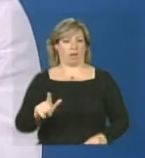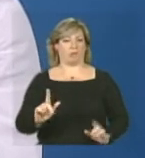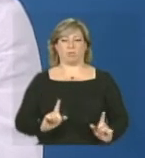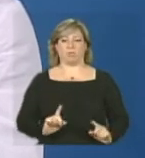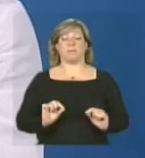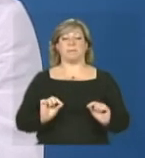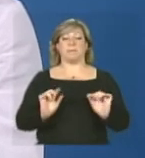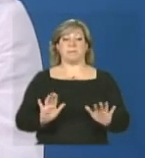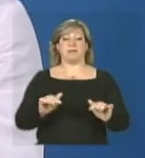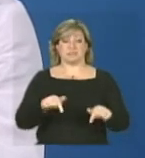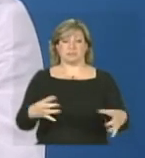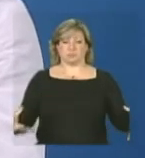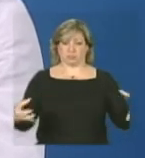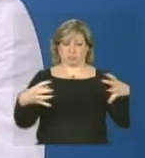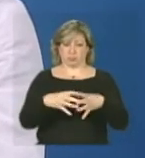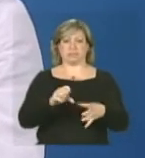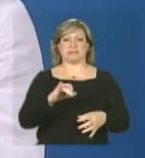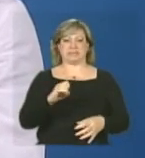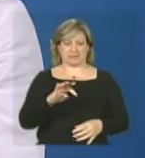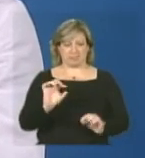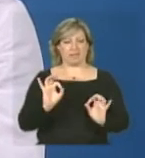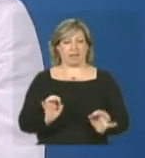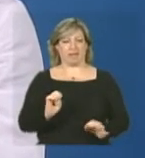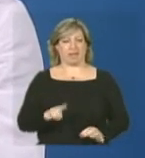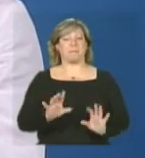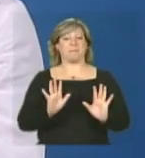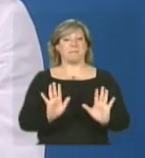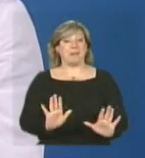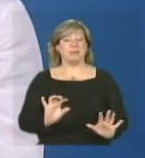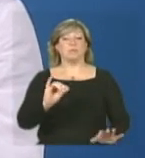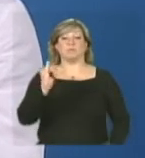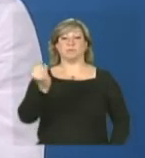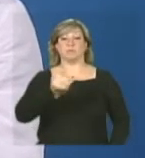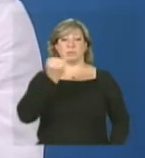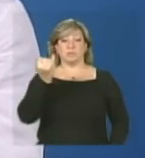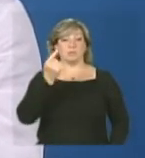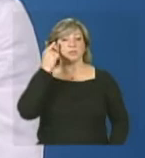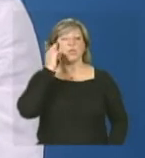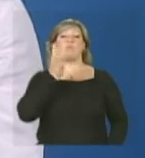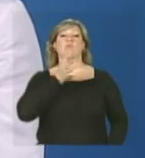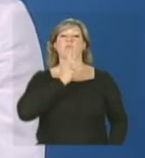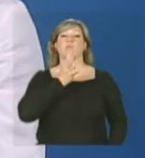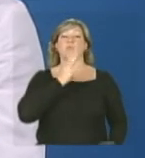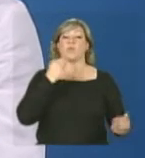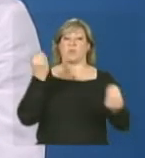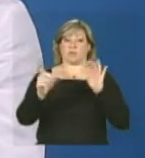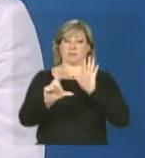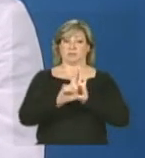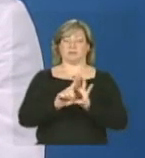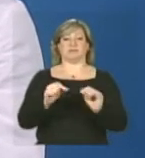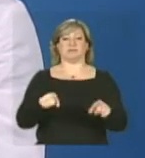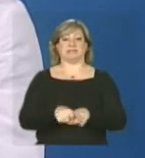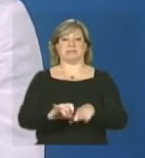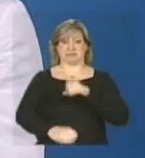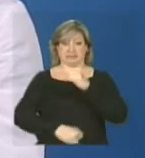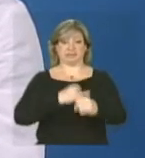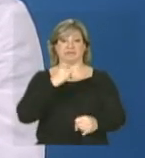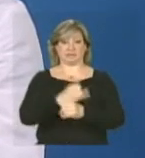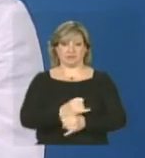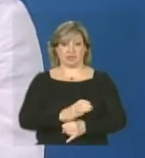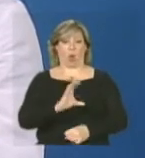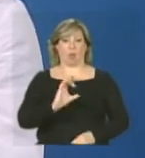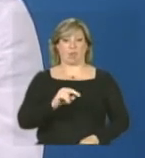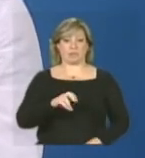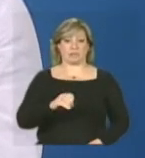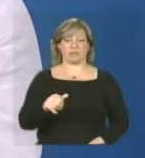uma parte integrante do sistema. Então, o importante é pensar, conhecer a legislação. No site do Conceia, no site